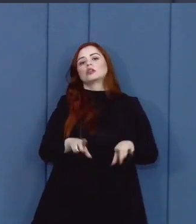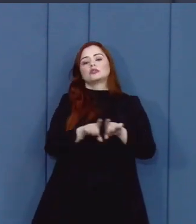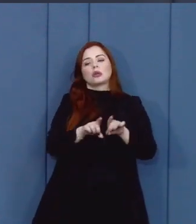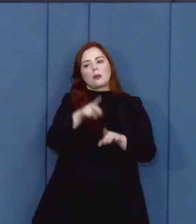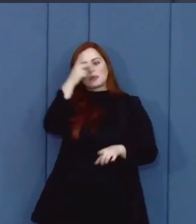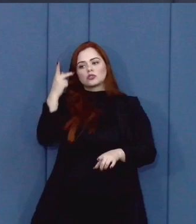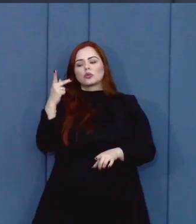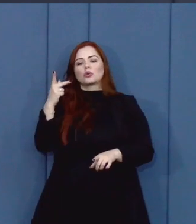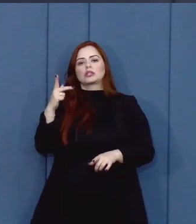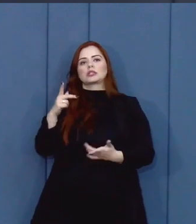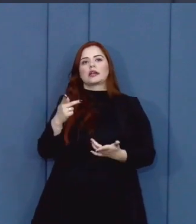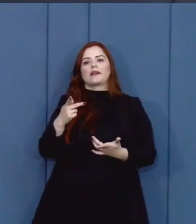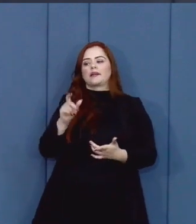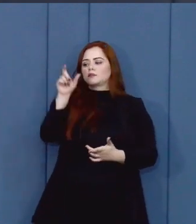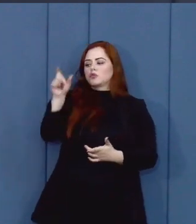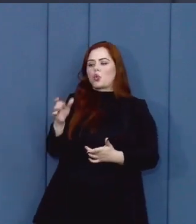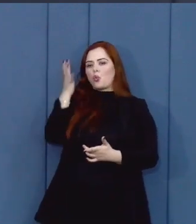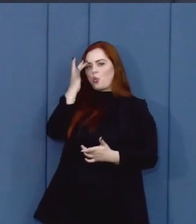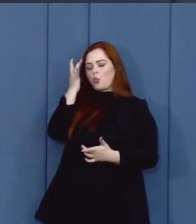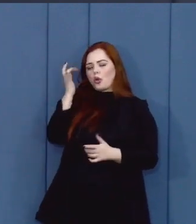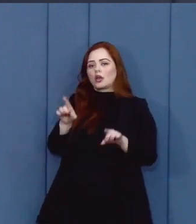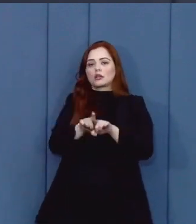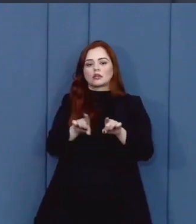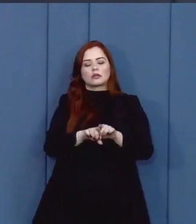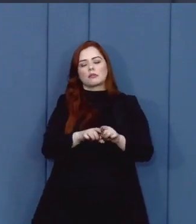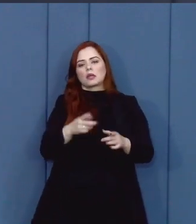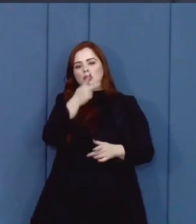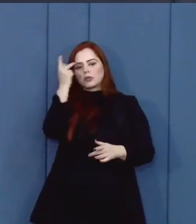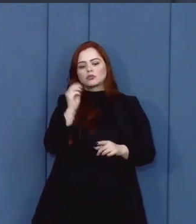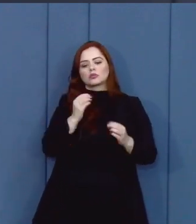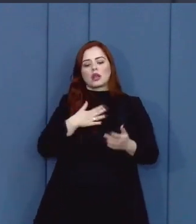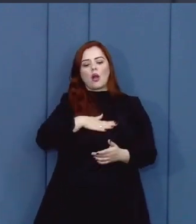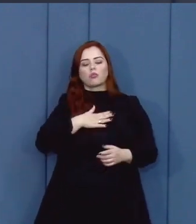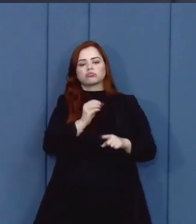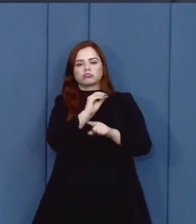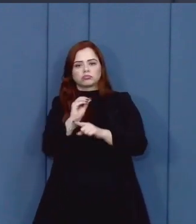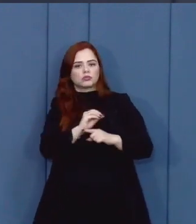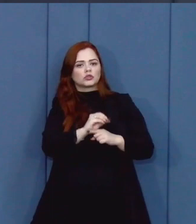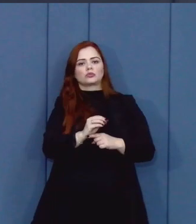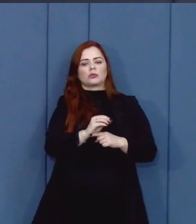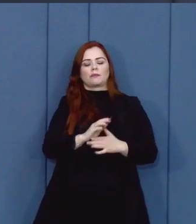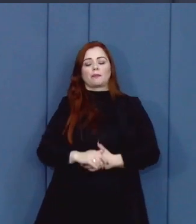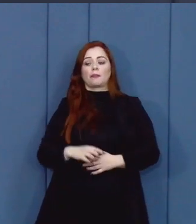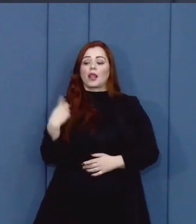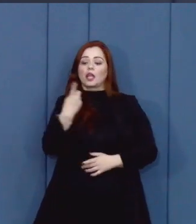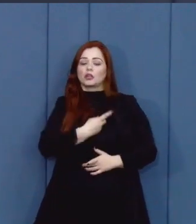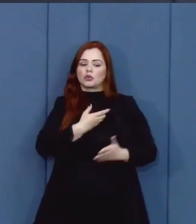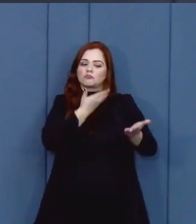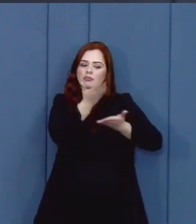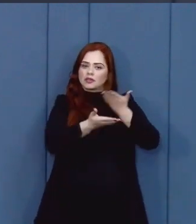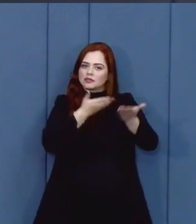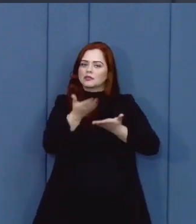consumidores, pessoas físicas sempre, e fundações internacionais independentes. A gente participa, eu